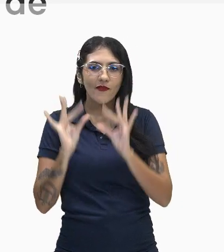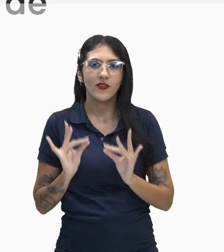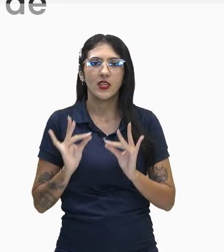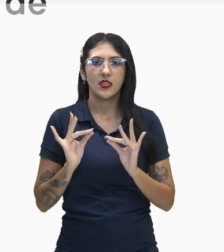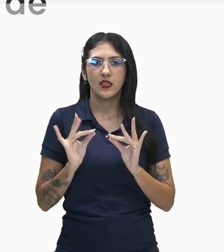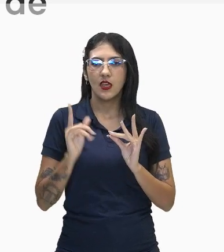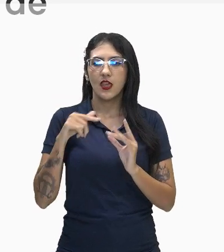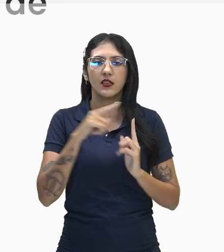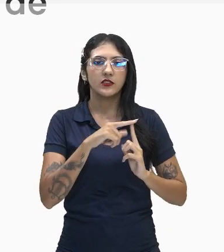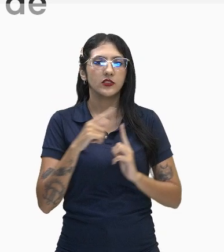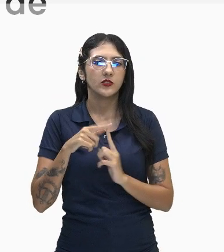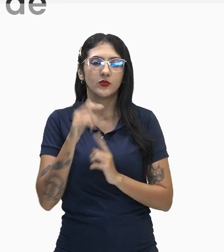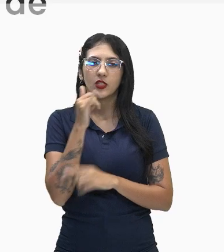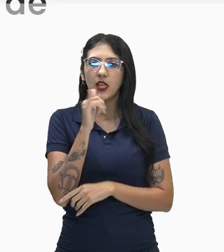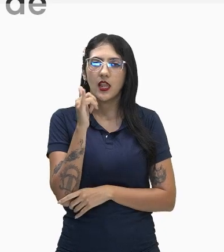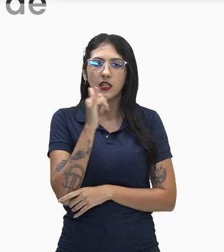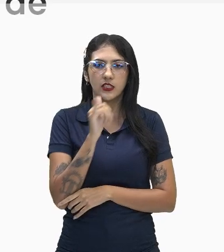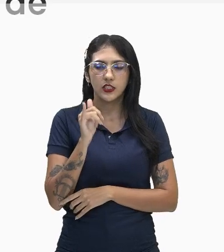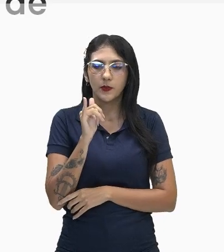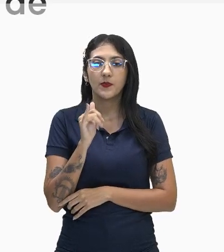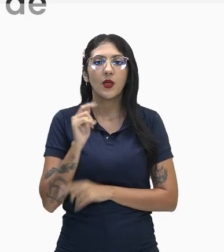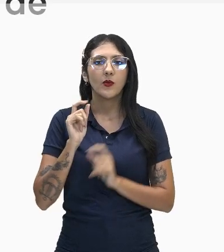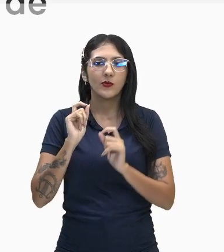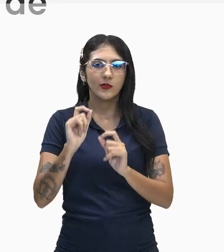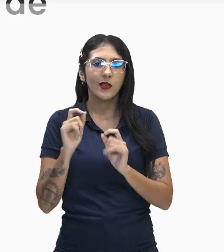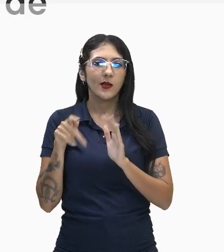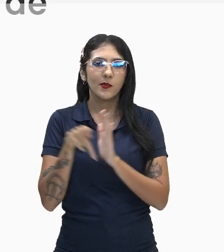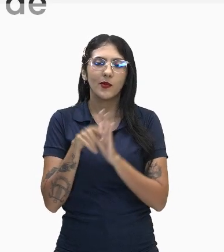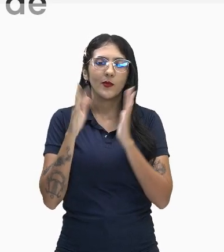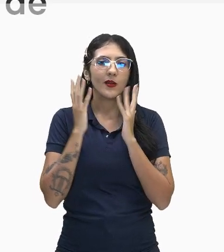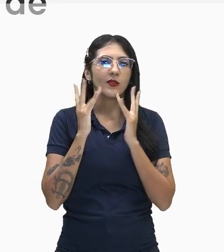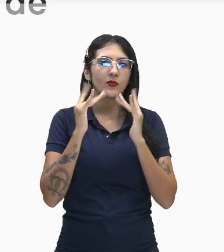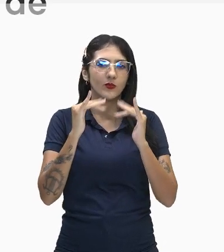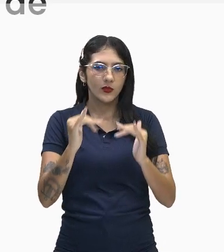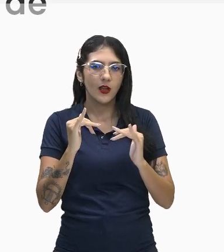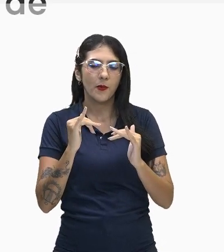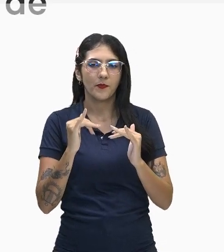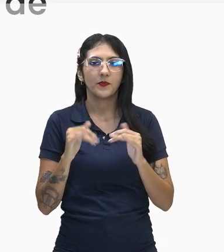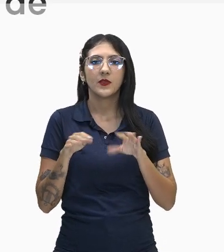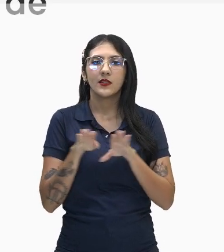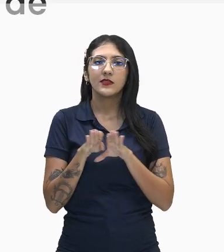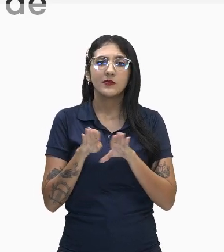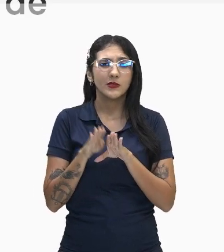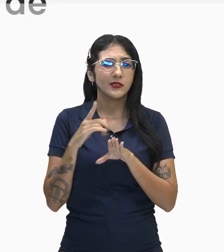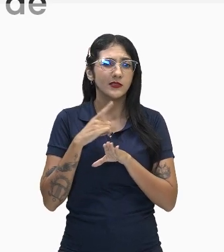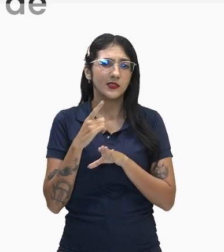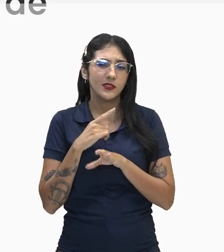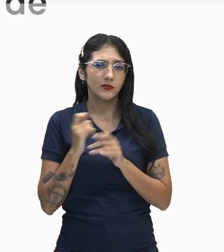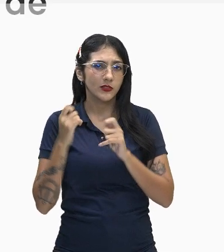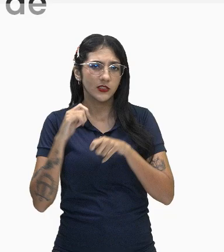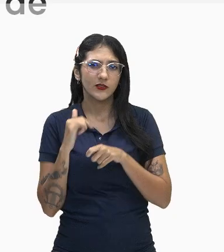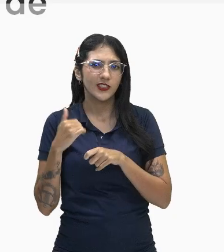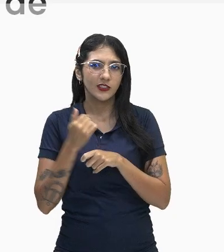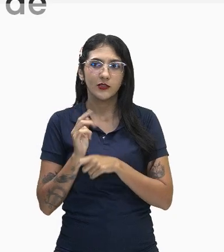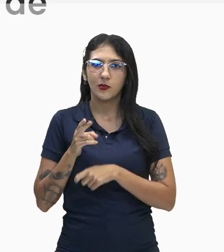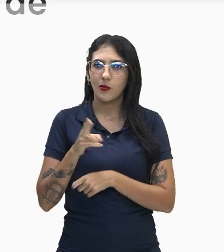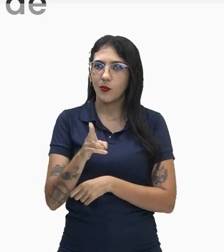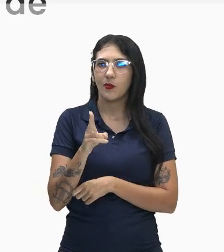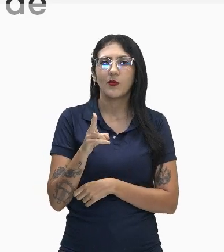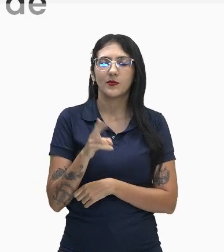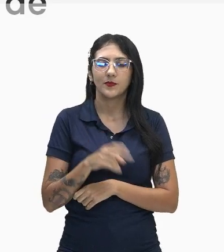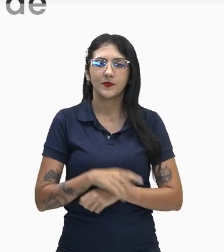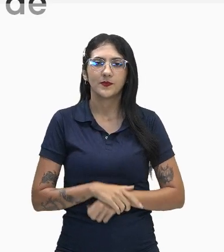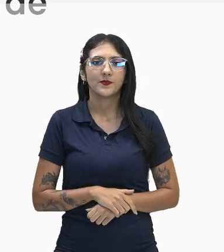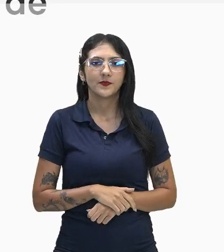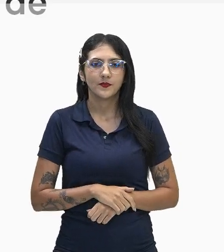né? Ou seja, elas vêm ali de recursos da natureza que estão presentes de forma abundante.